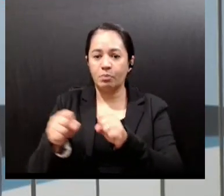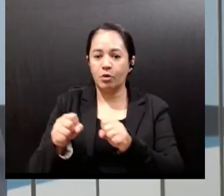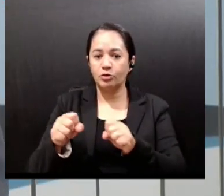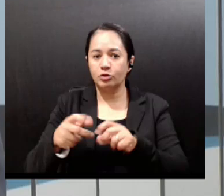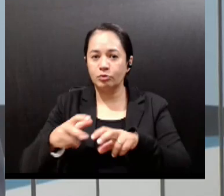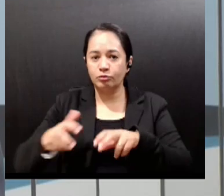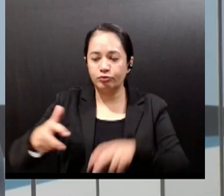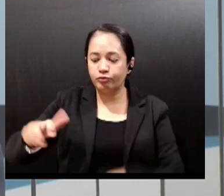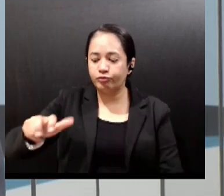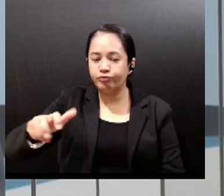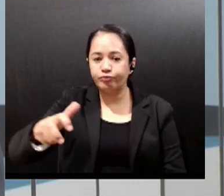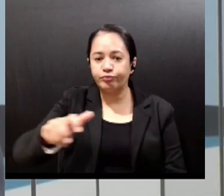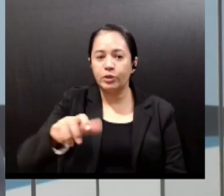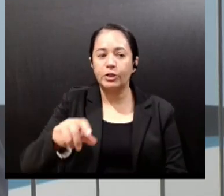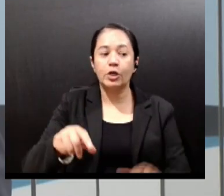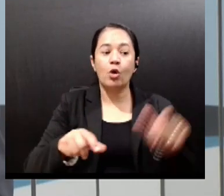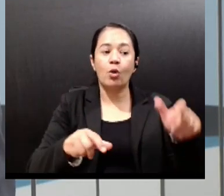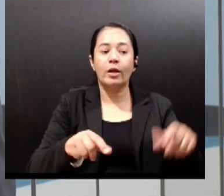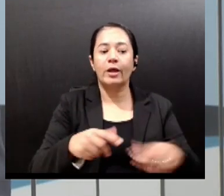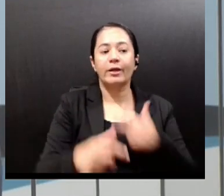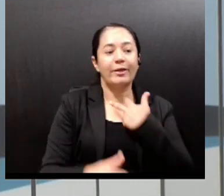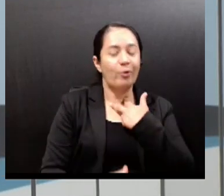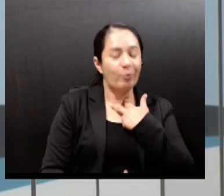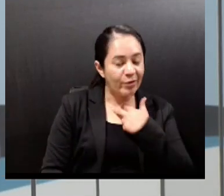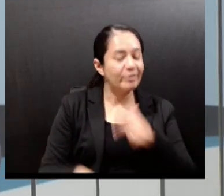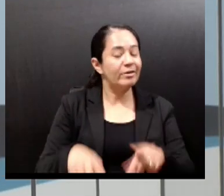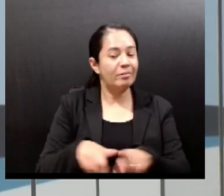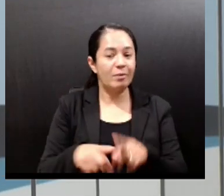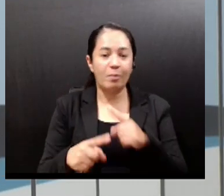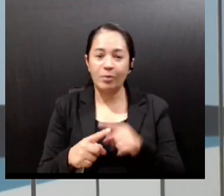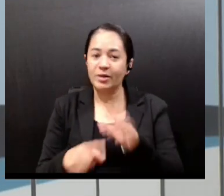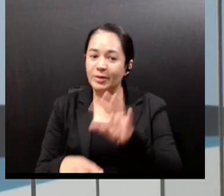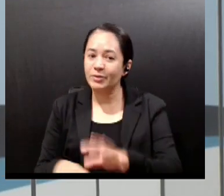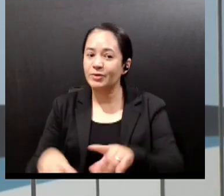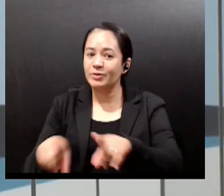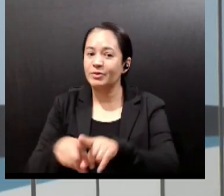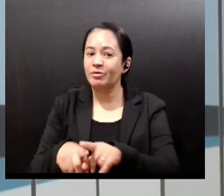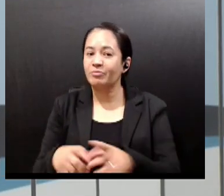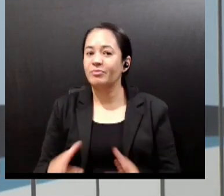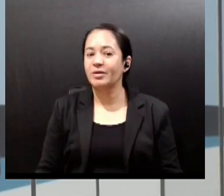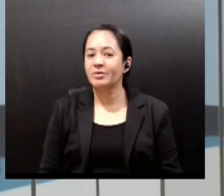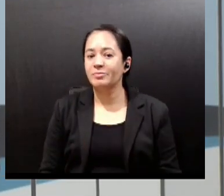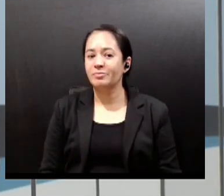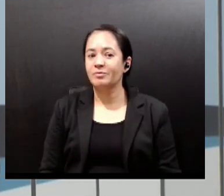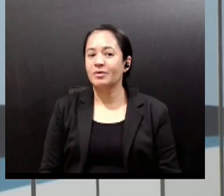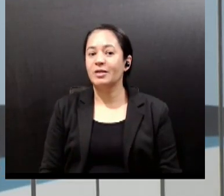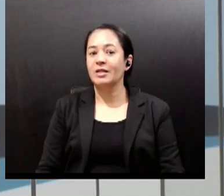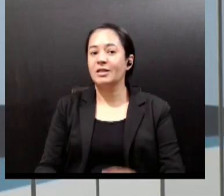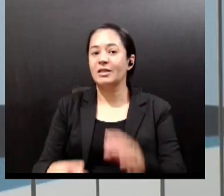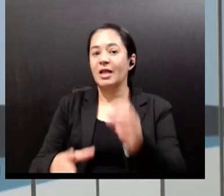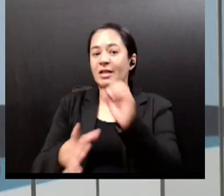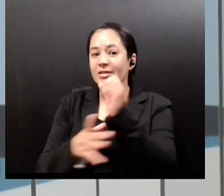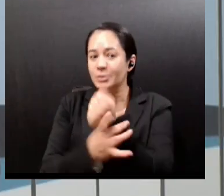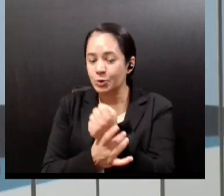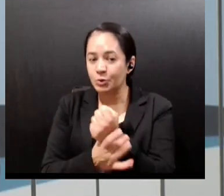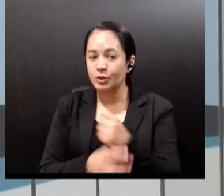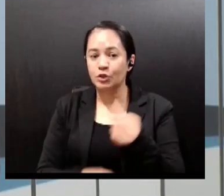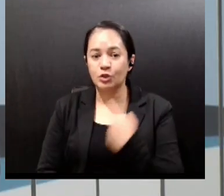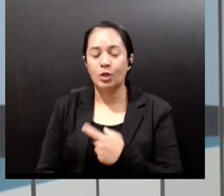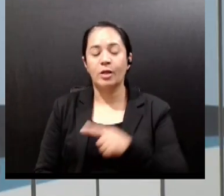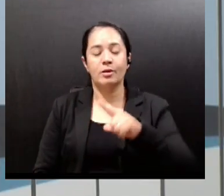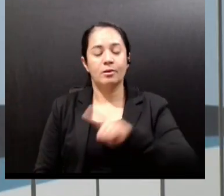não pode circular, porque isso também faz sentido na questão da segurança. Quando nós temos uma regulamentação